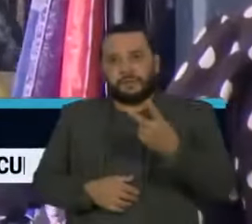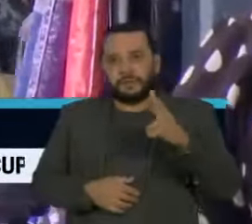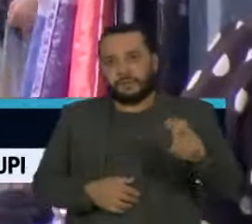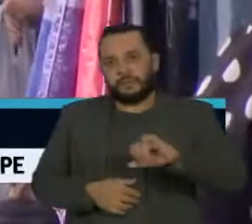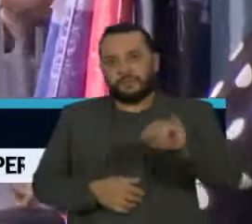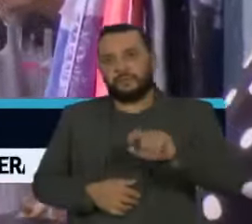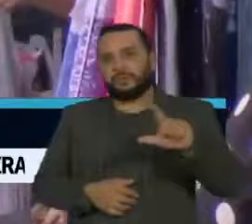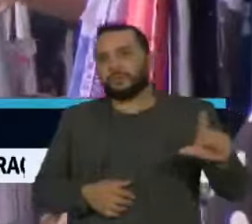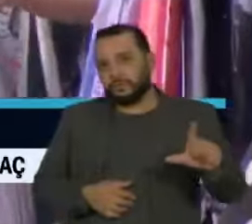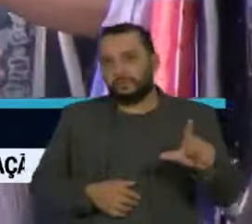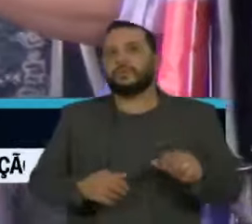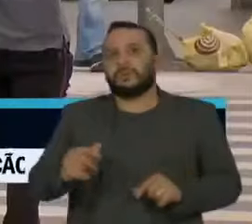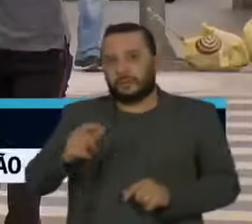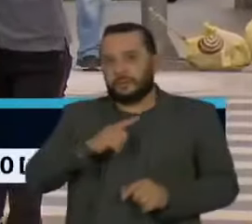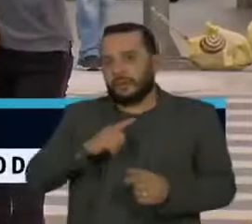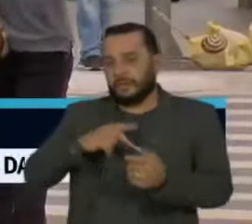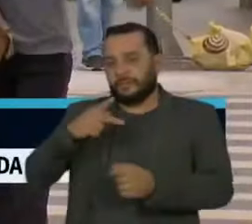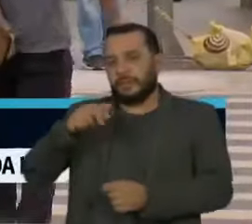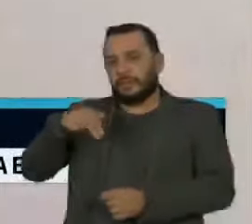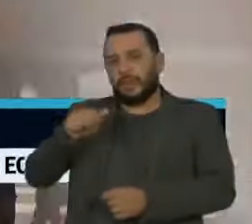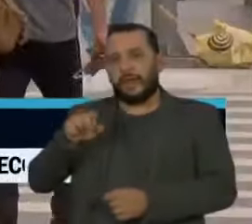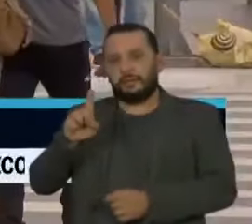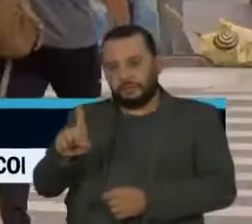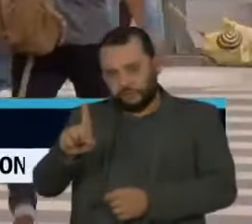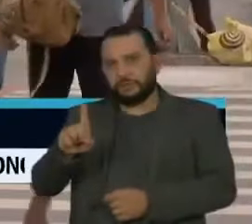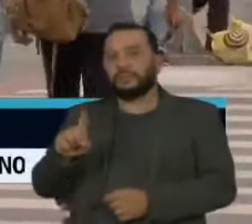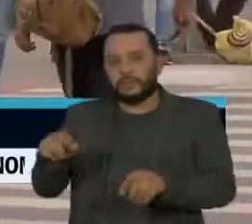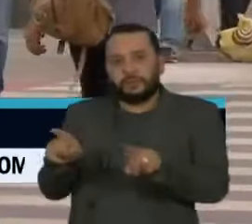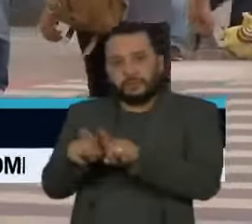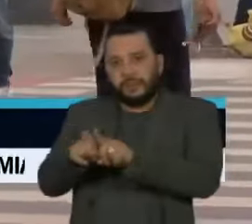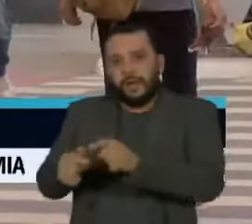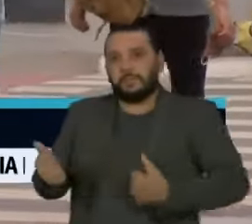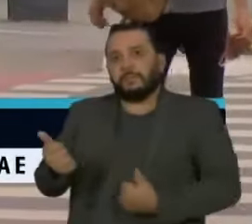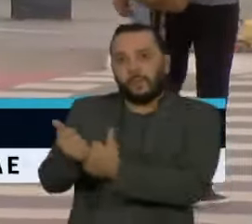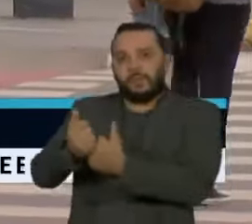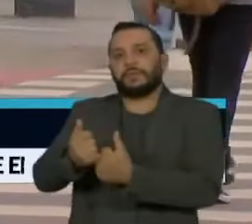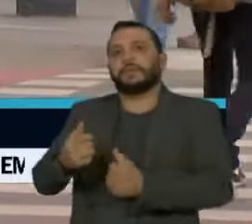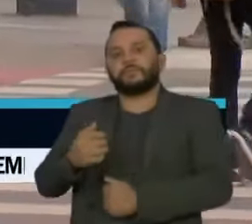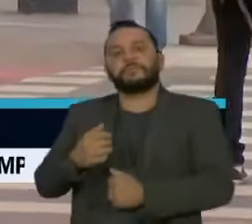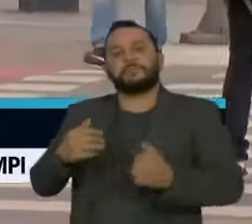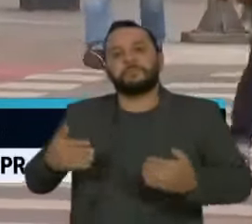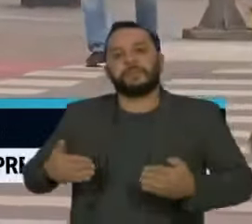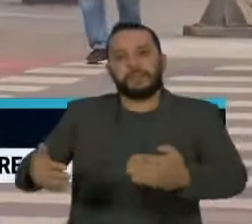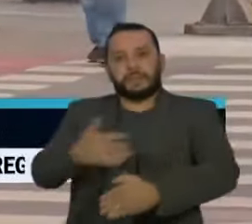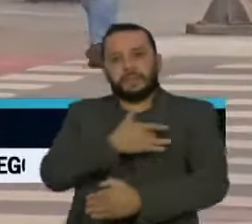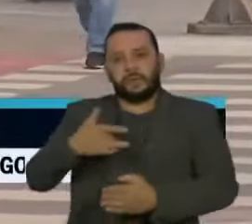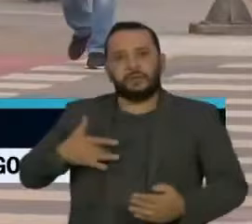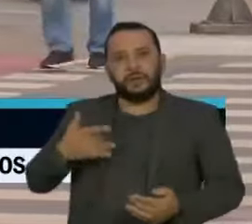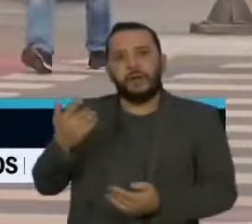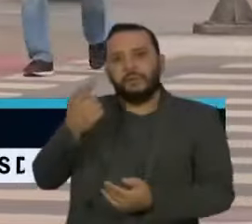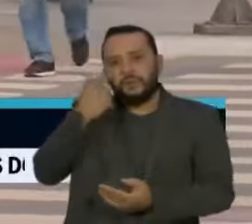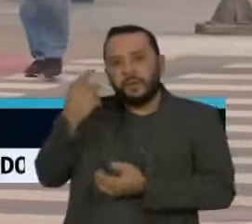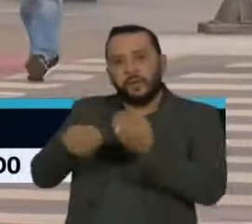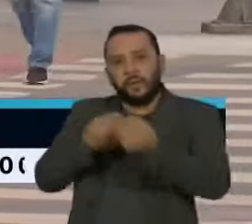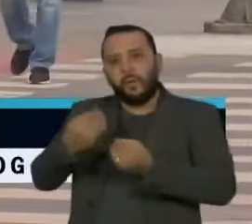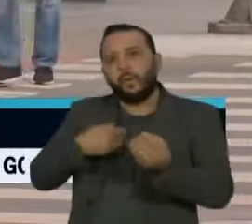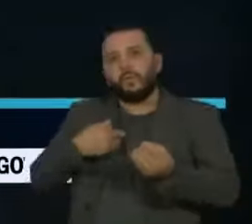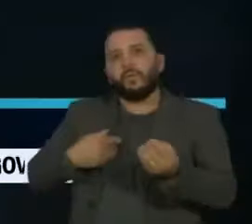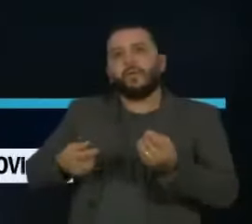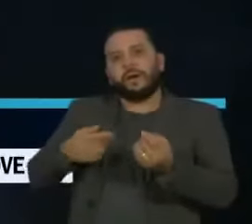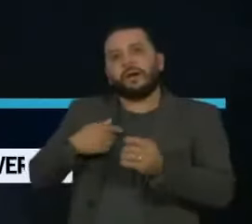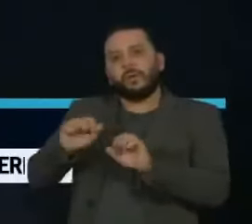da PNAD Covid-19, com o apoio do Ministério da Saúde, que identifica os impactos da pandemia no mercado de